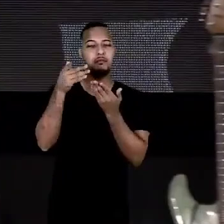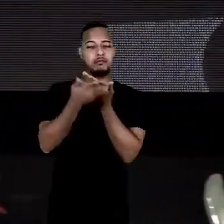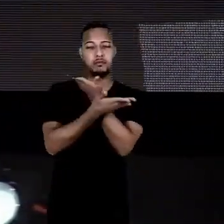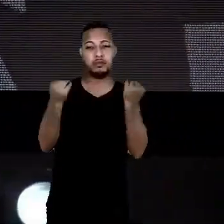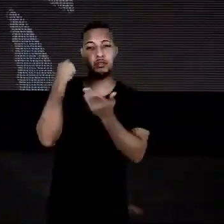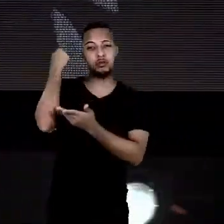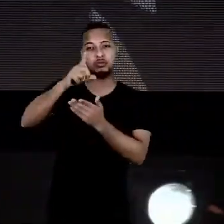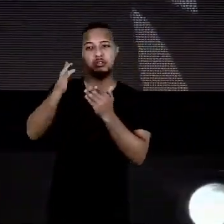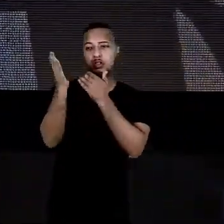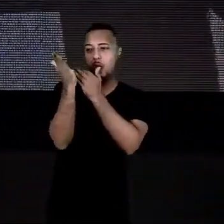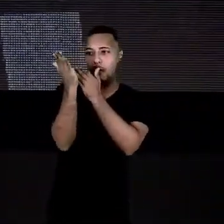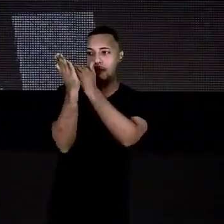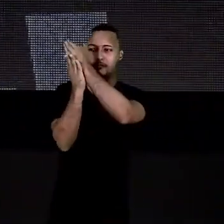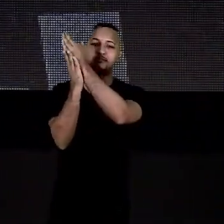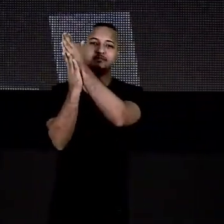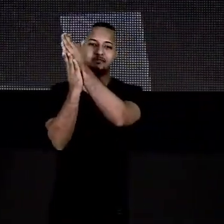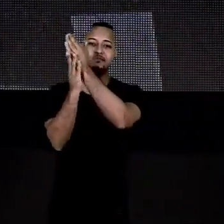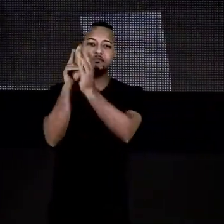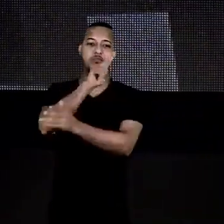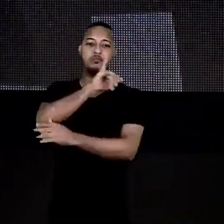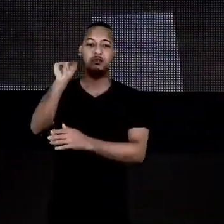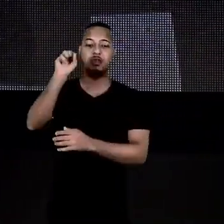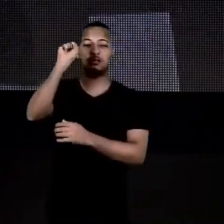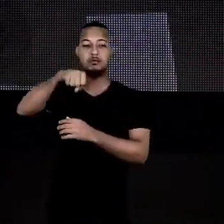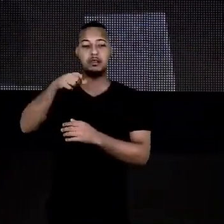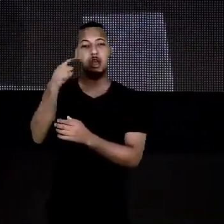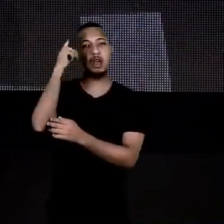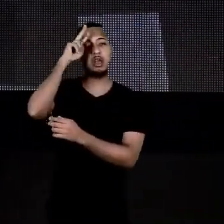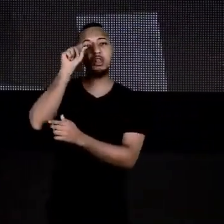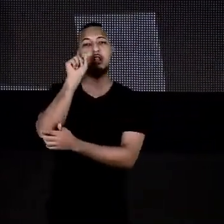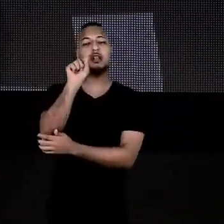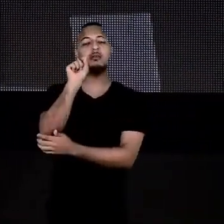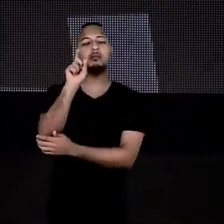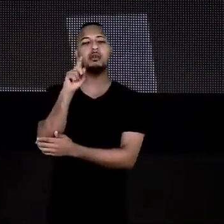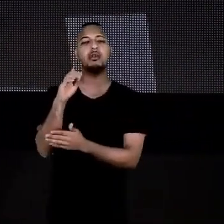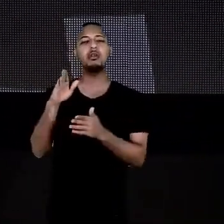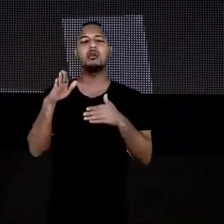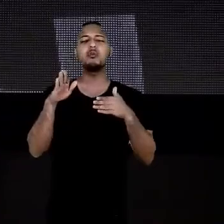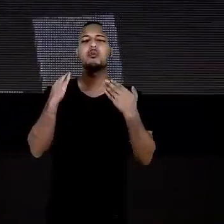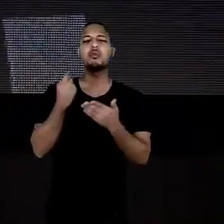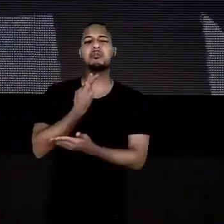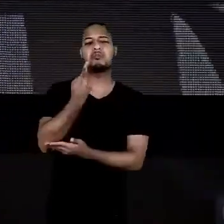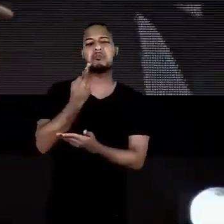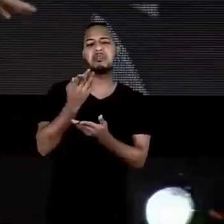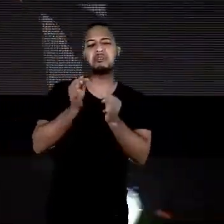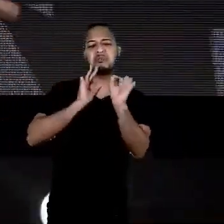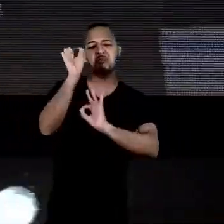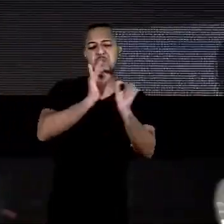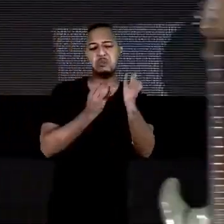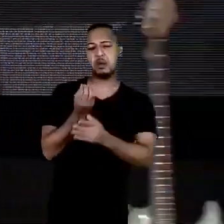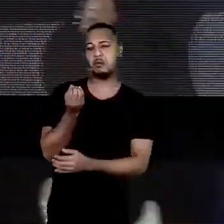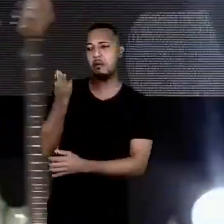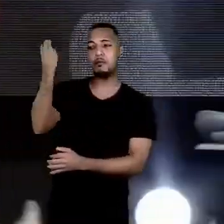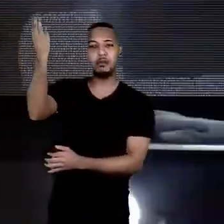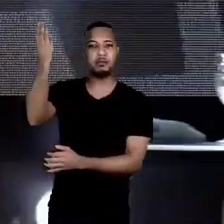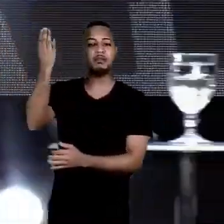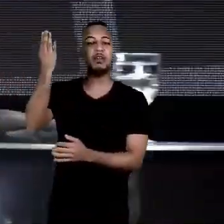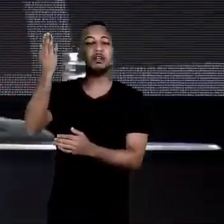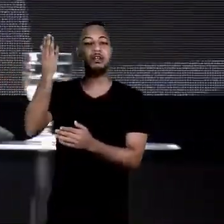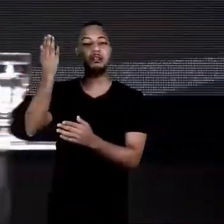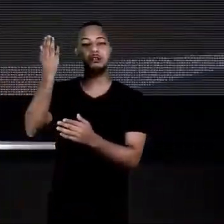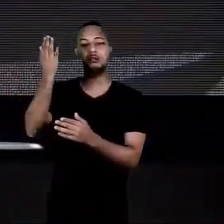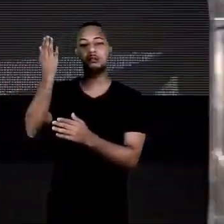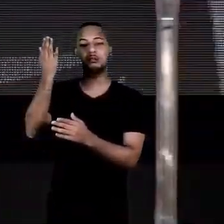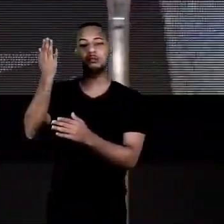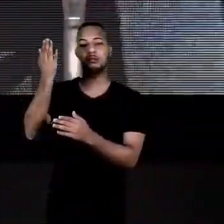para a rota certa. Eu lembro-me que quando a gente faz uma viagem, ou qualquer percurso, e a